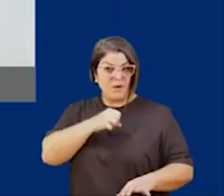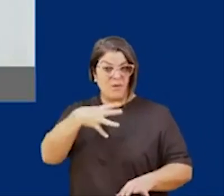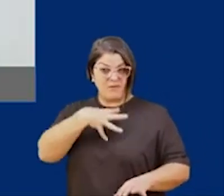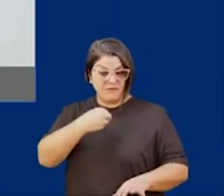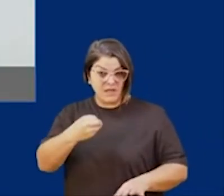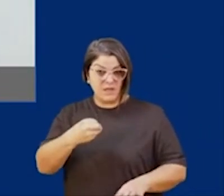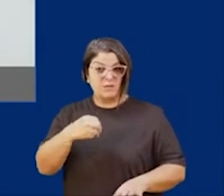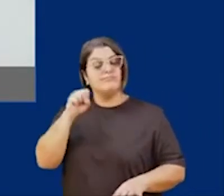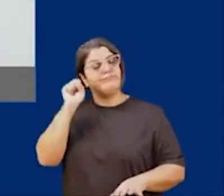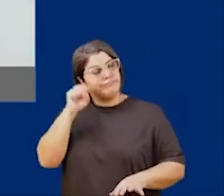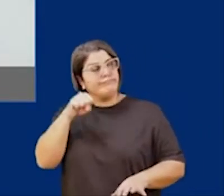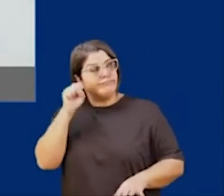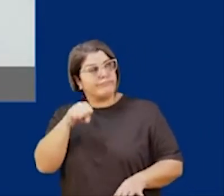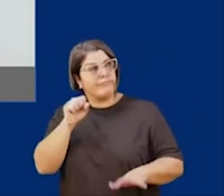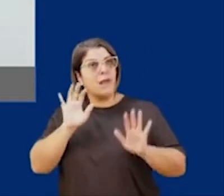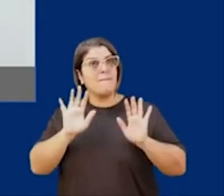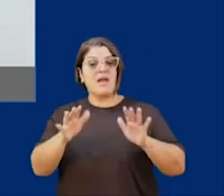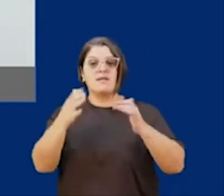sem informação.